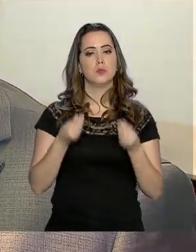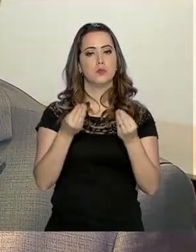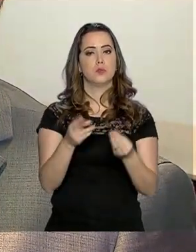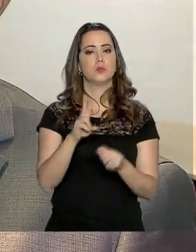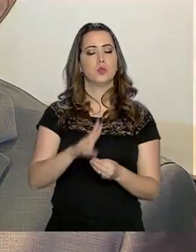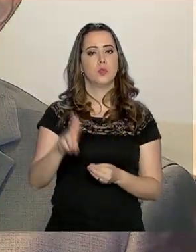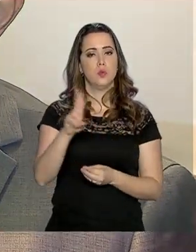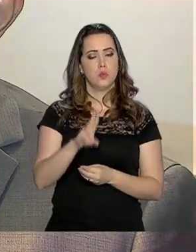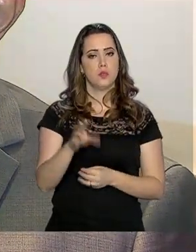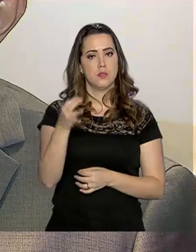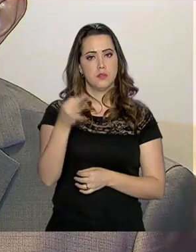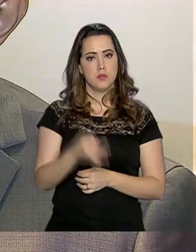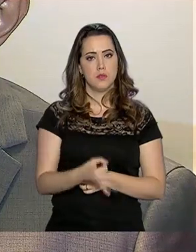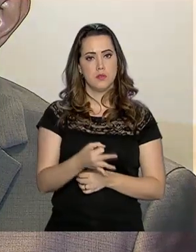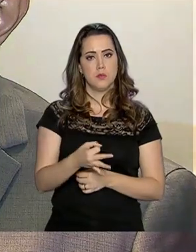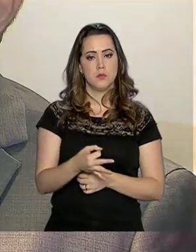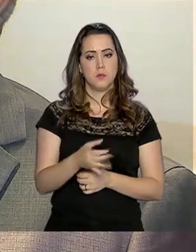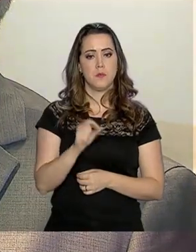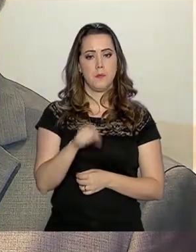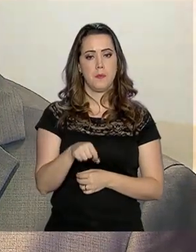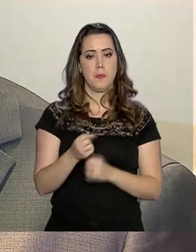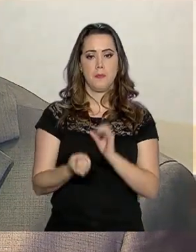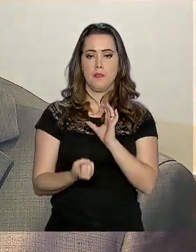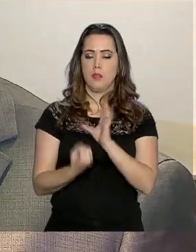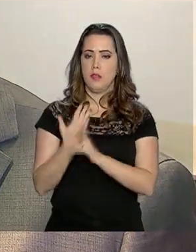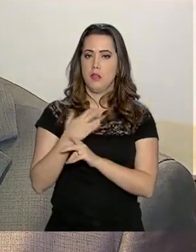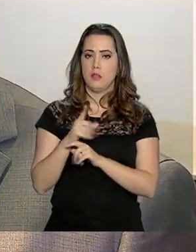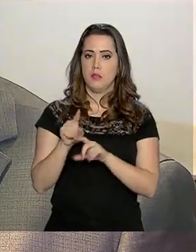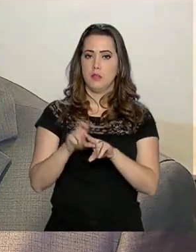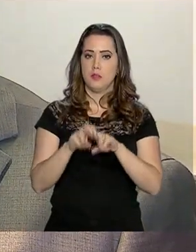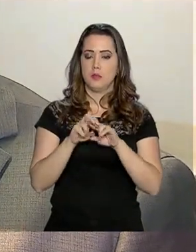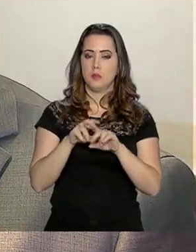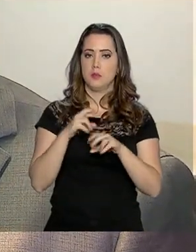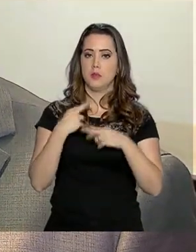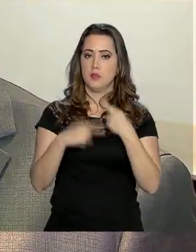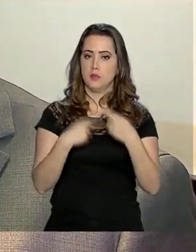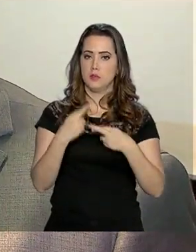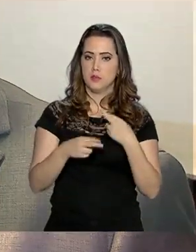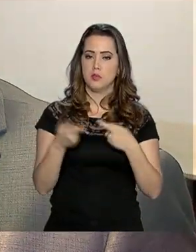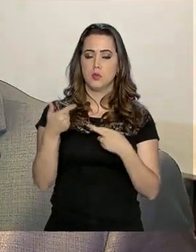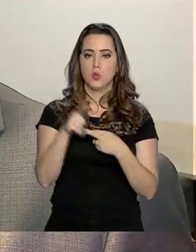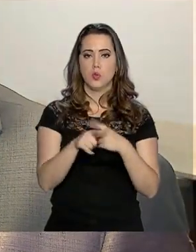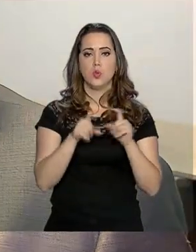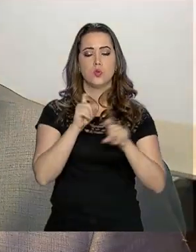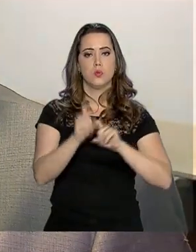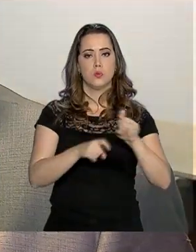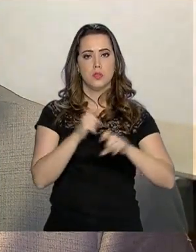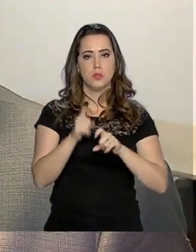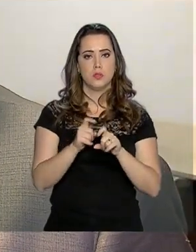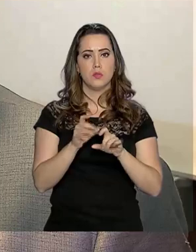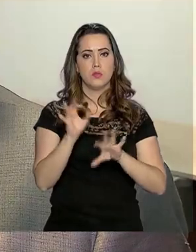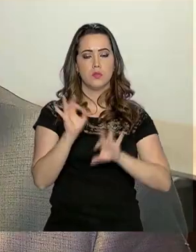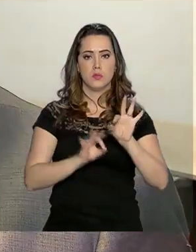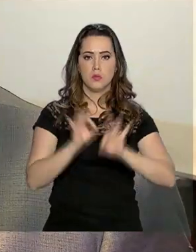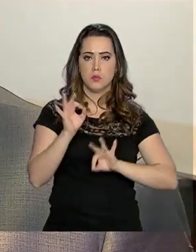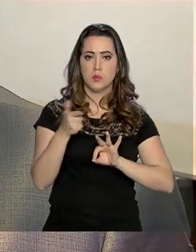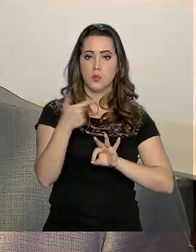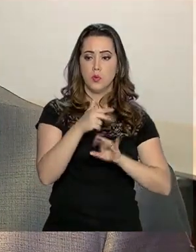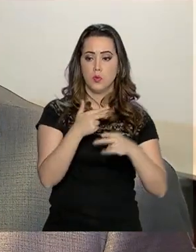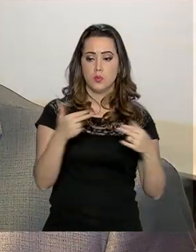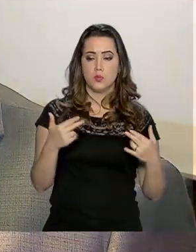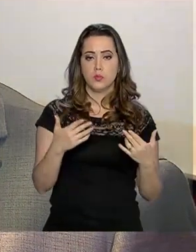na própria o material que é criado a partir dessa reciclagem outros computadores por exemplo montados com o resto dos outros